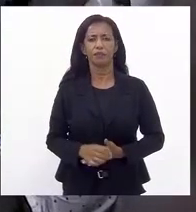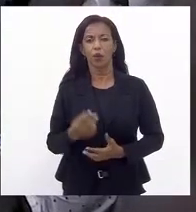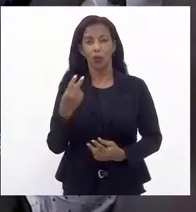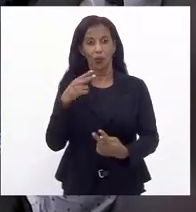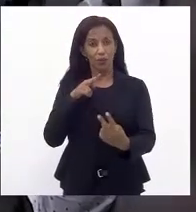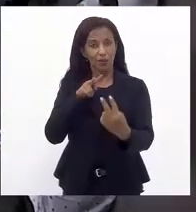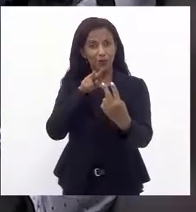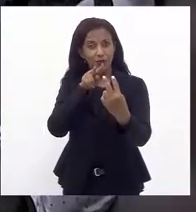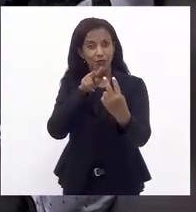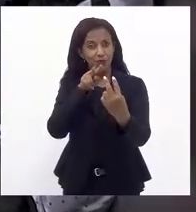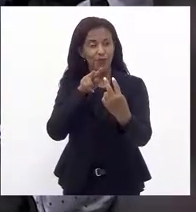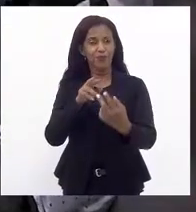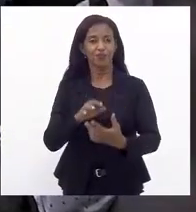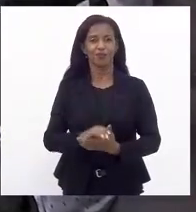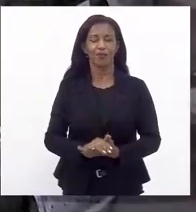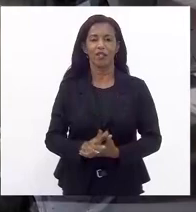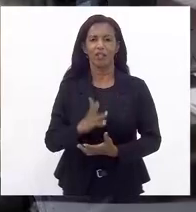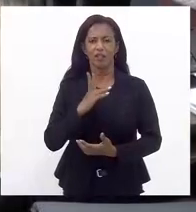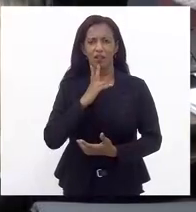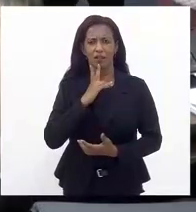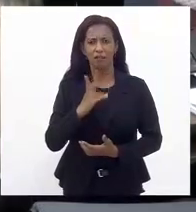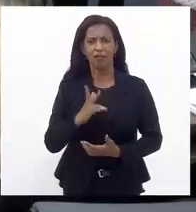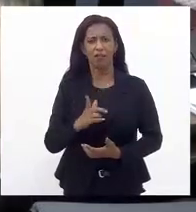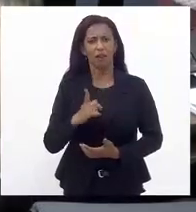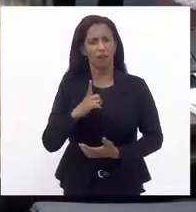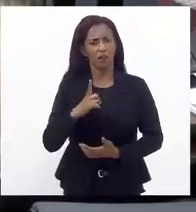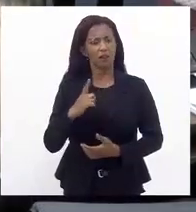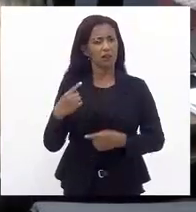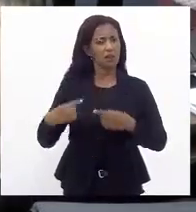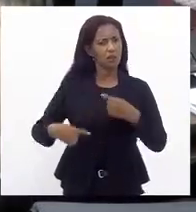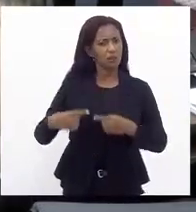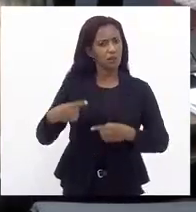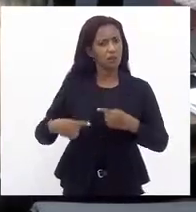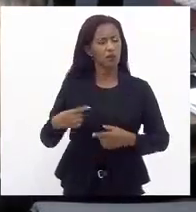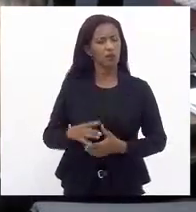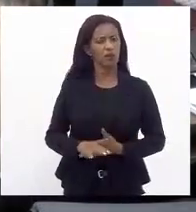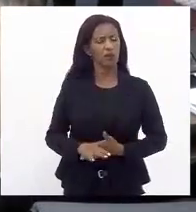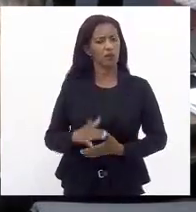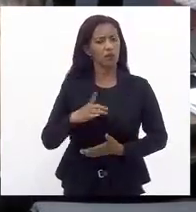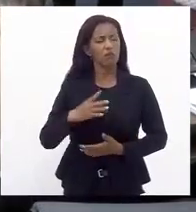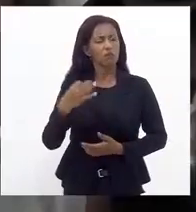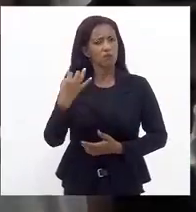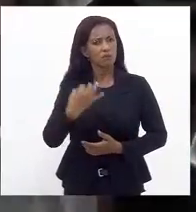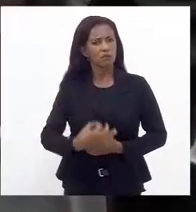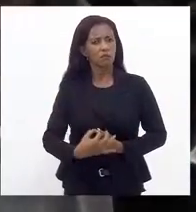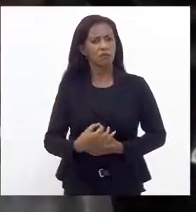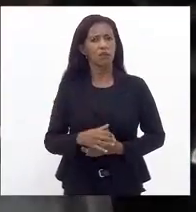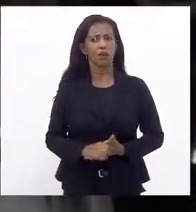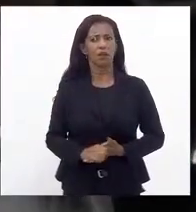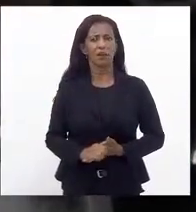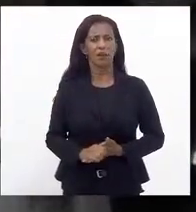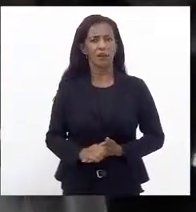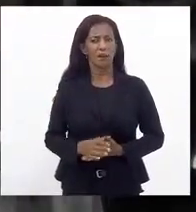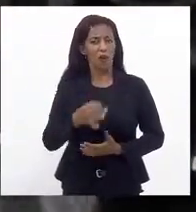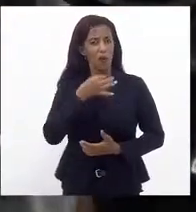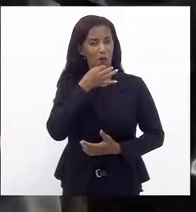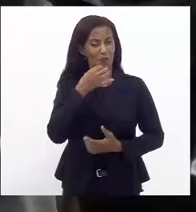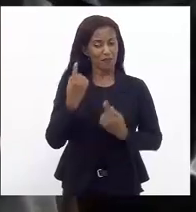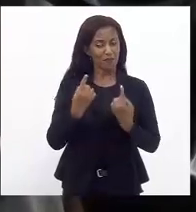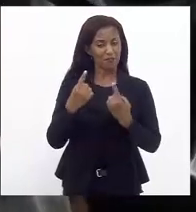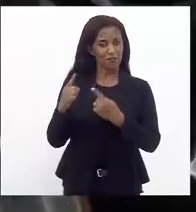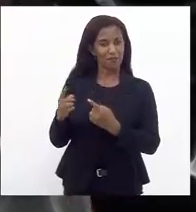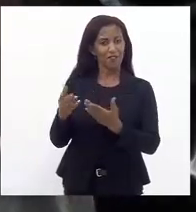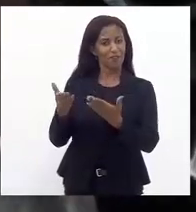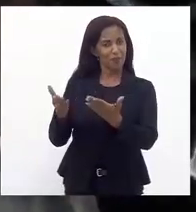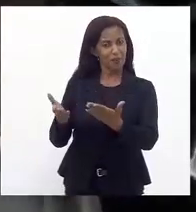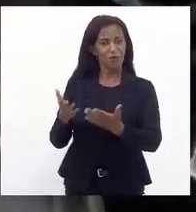nos seus olhos falar que tem que ter política aí tem que ter muita convicção para divergir de vossa excelência